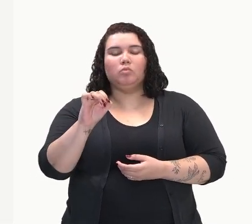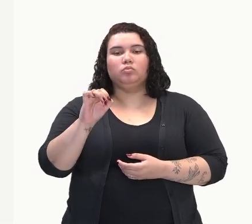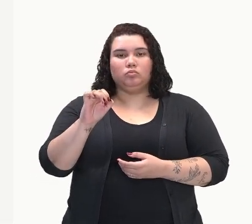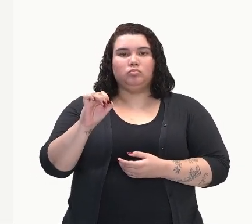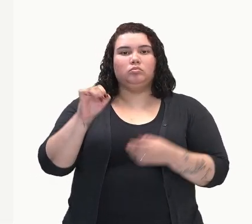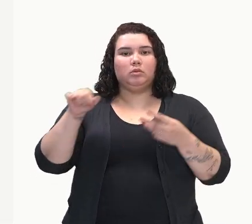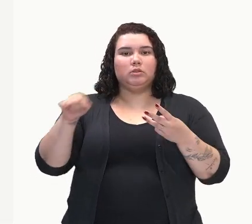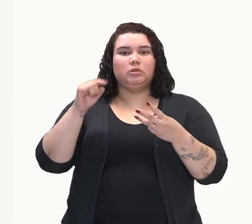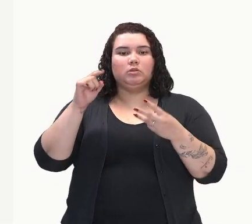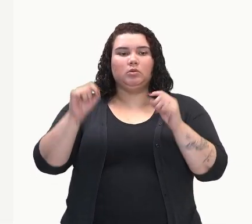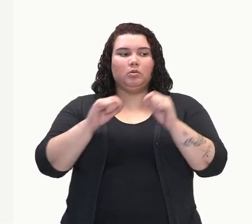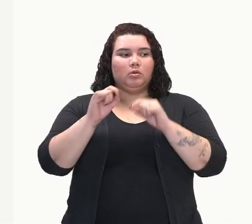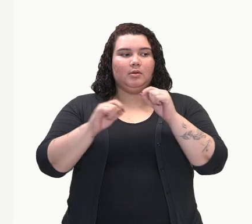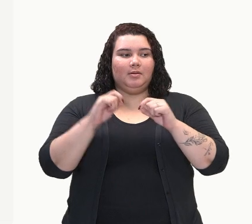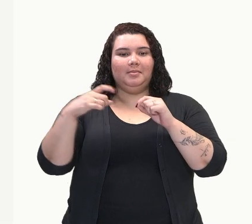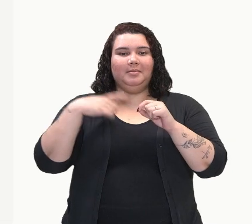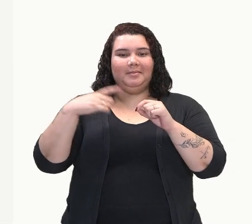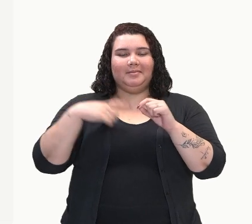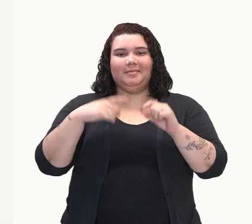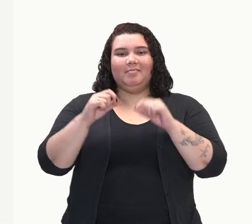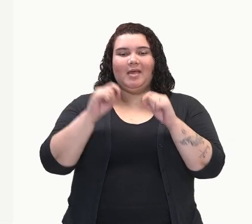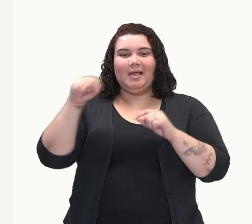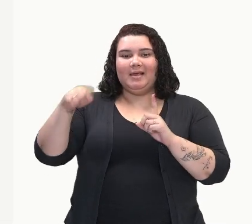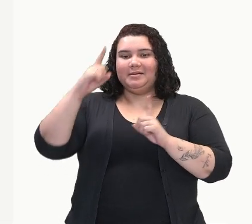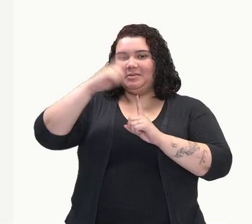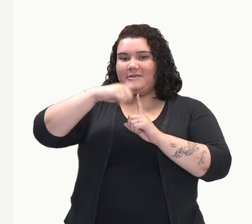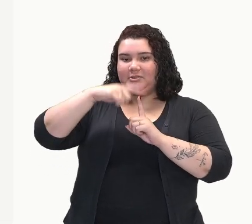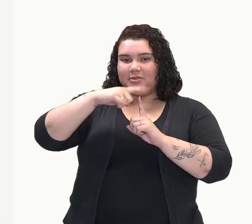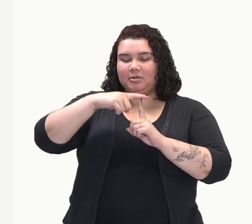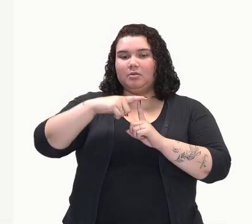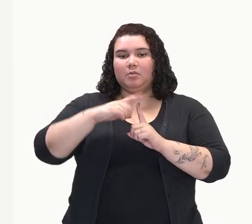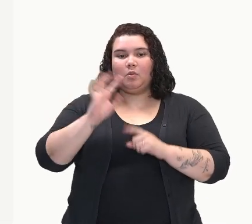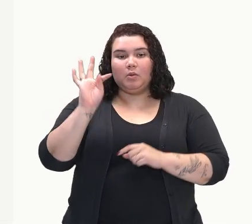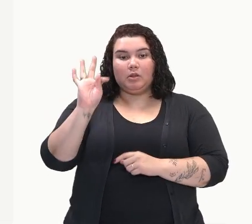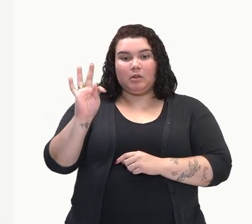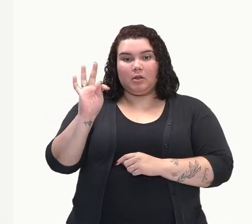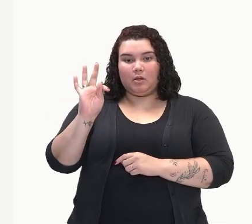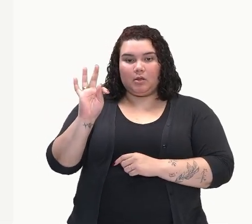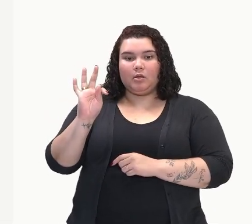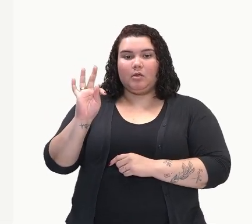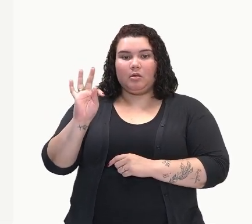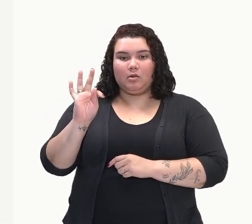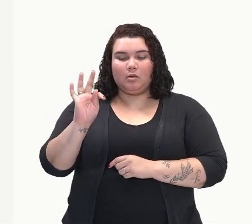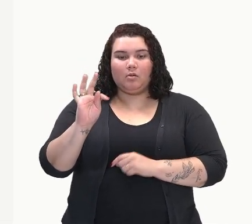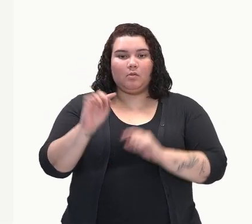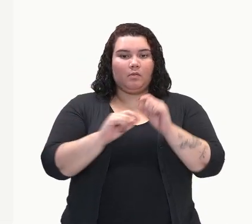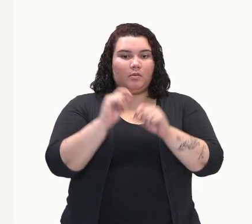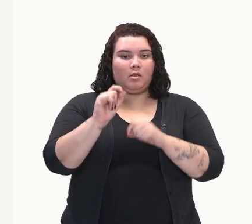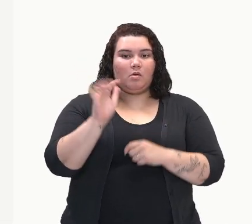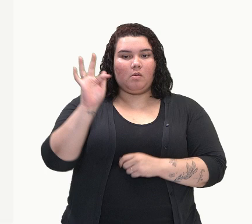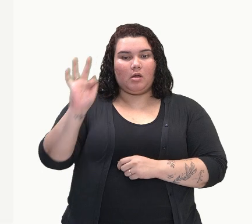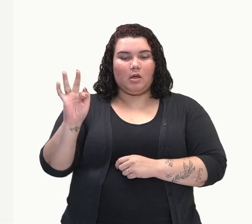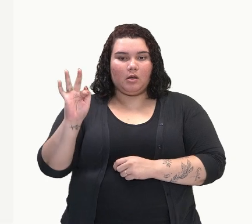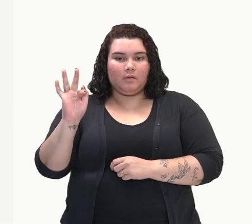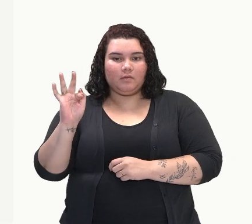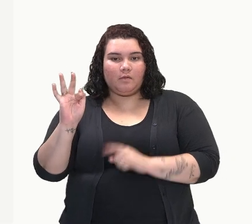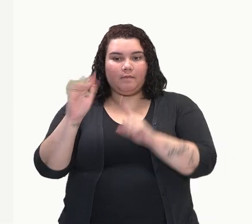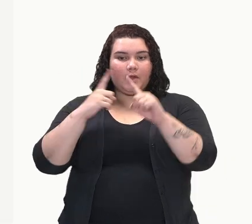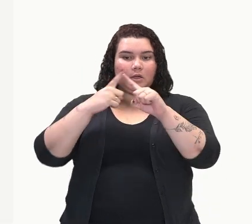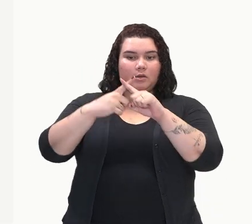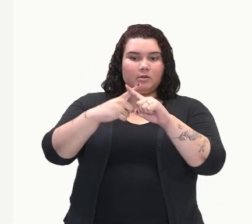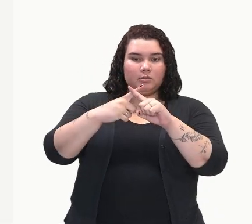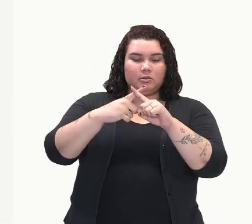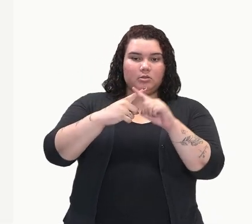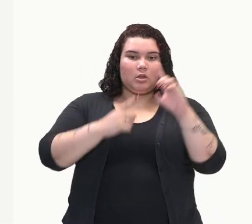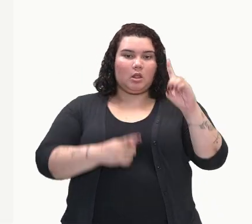por definição, trabalho de uma força, né, é a força vezes